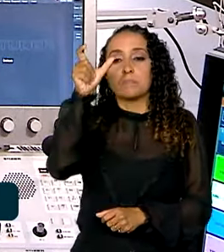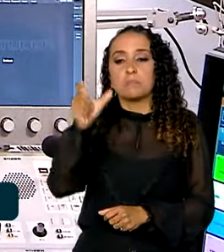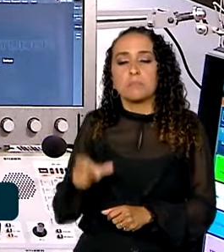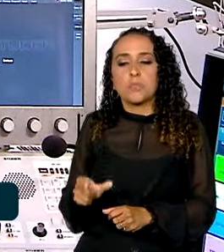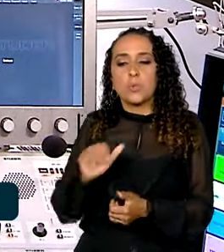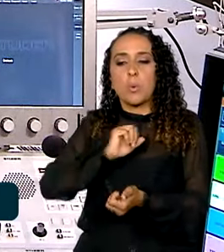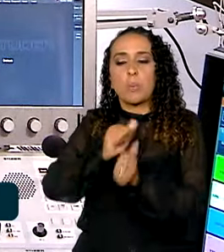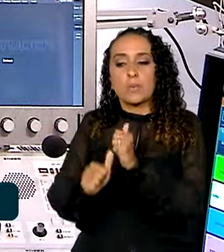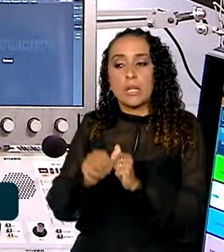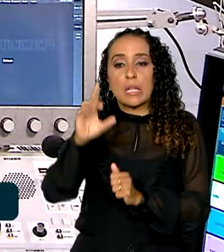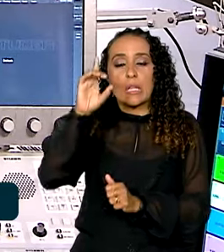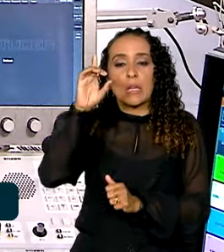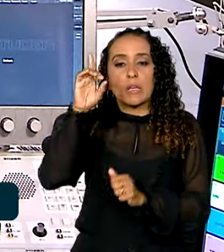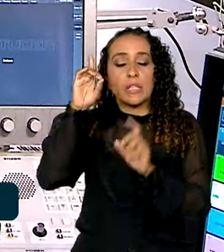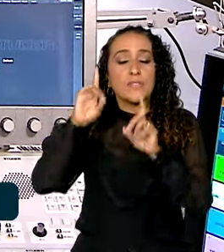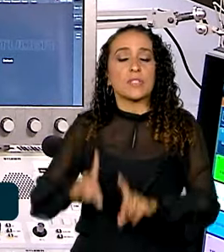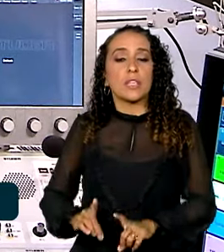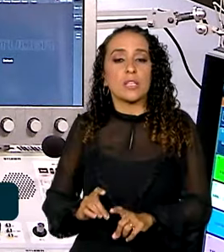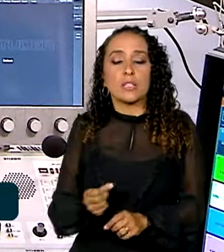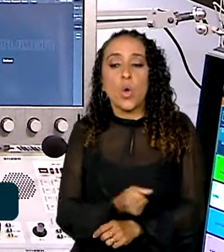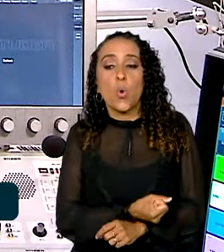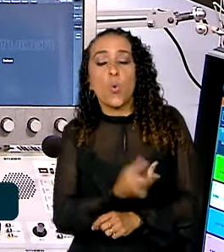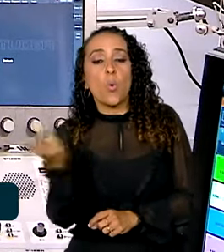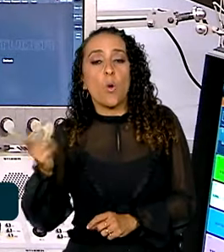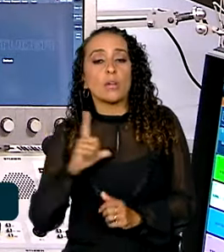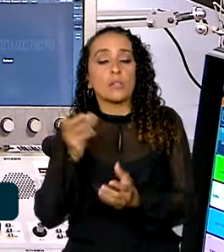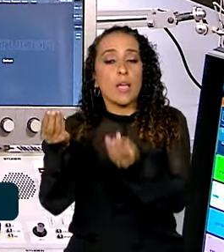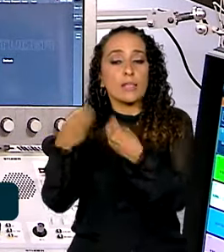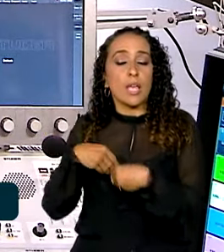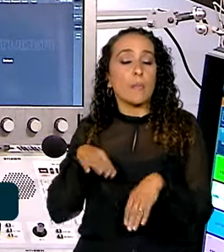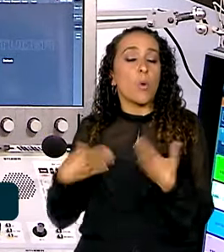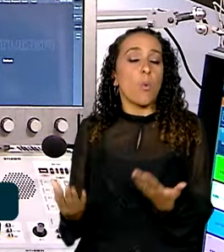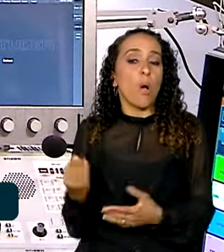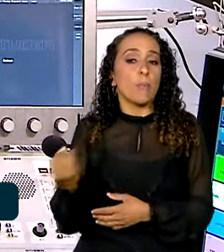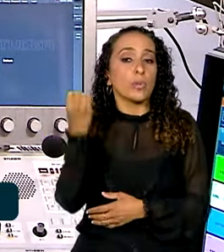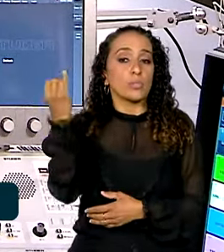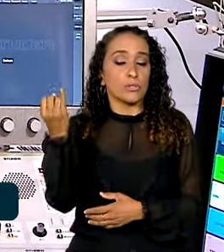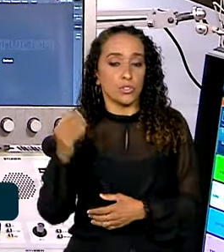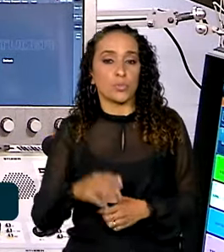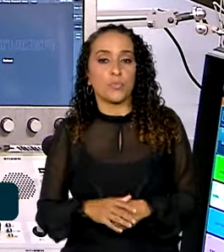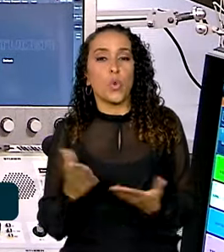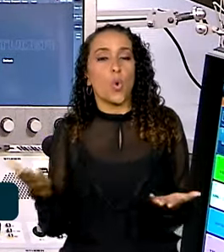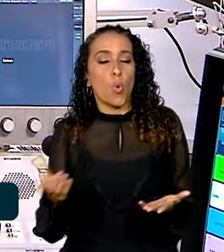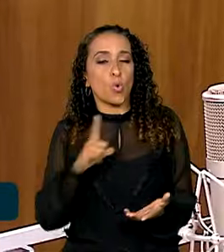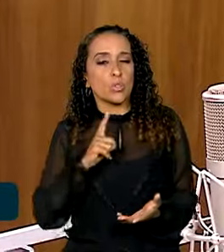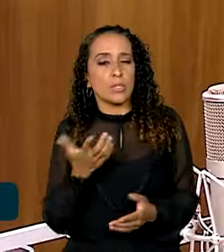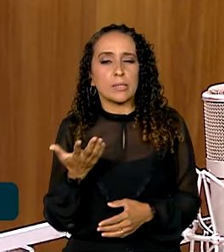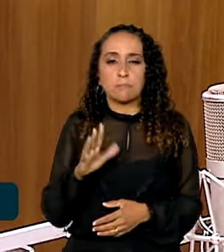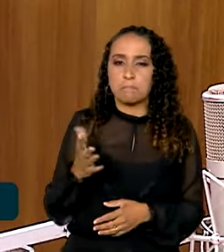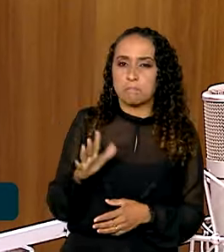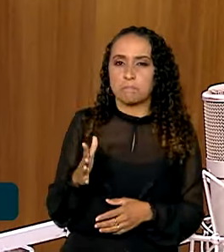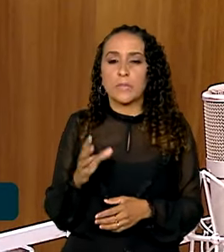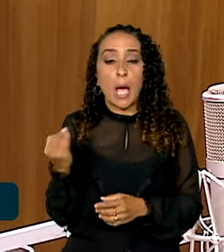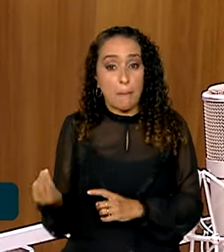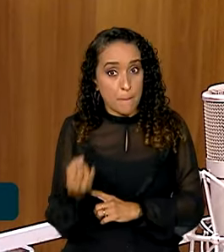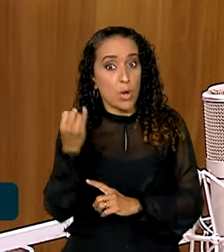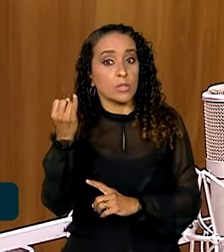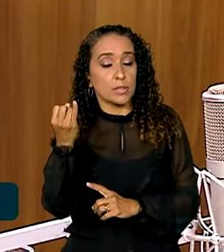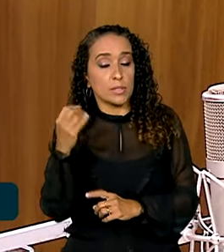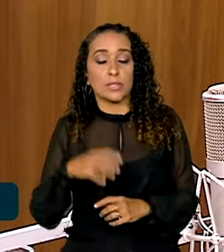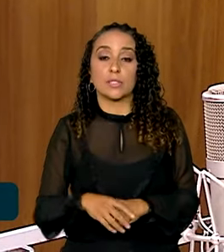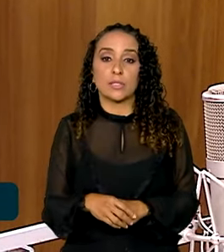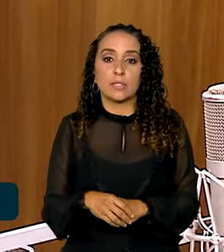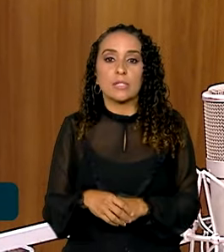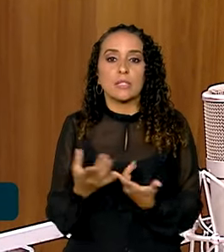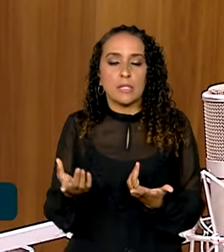deficiência, quantos são contemplados com benefício hoje e qual a importância? Hoje nós temos, para que você tenha uma noção, a importância